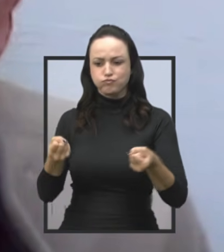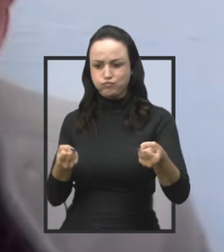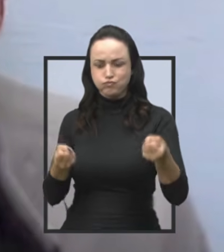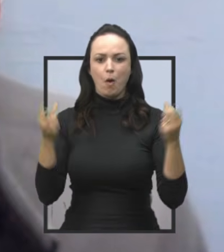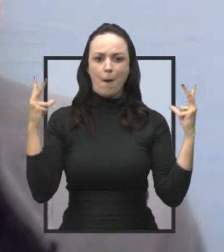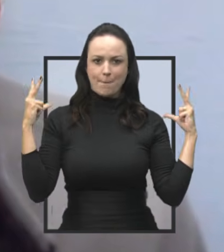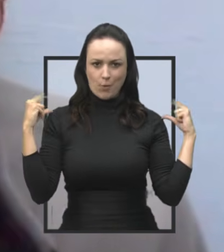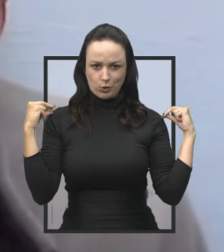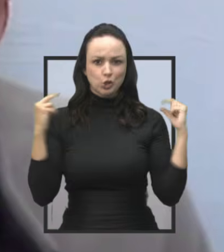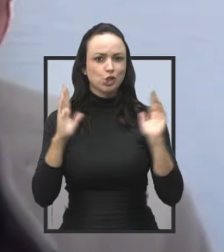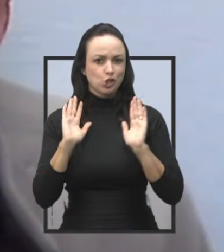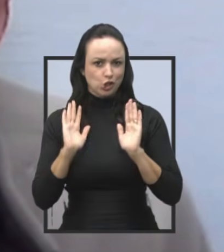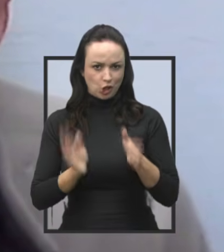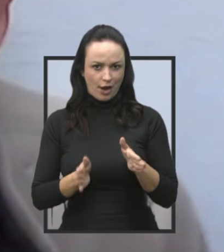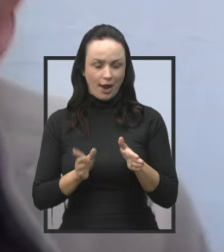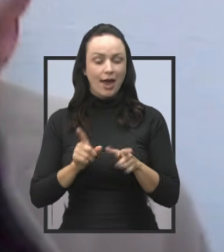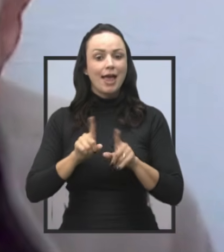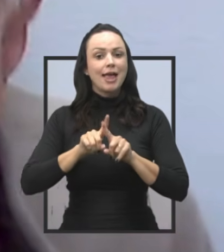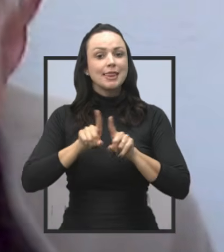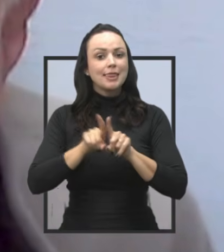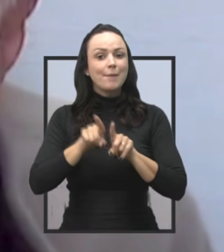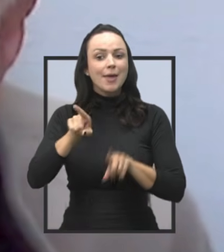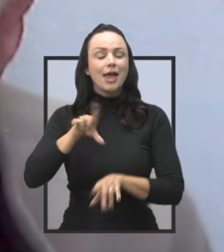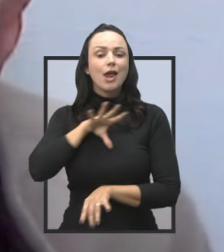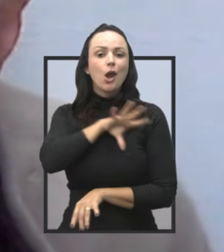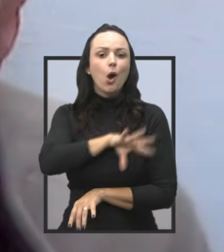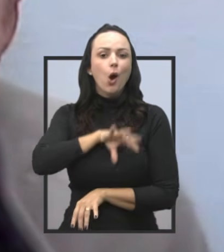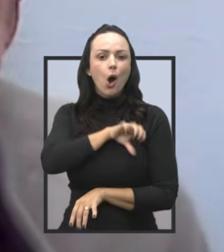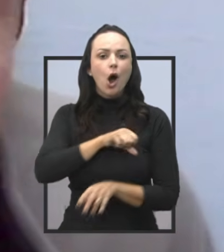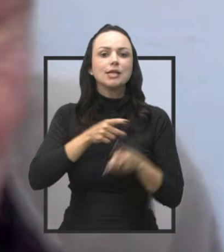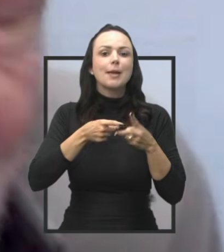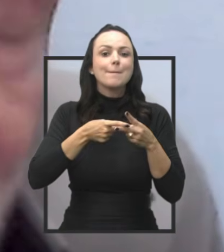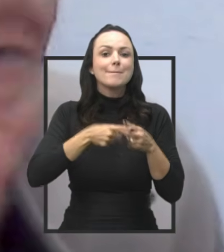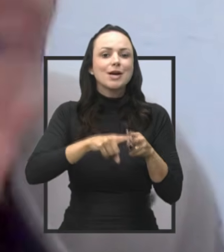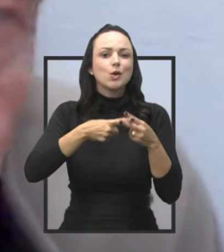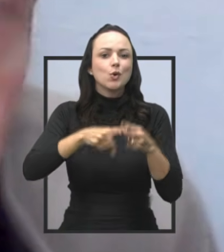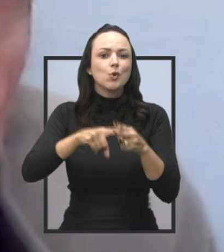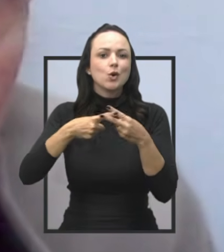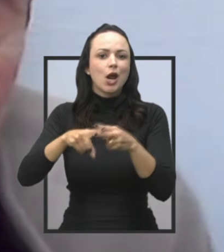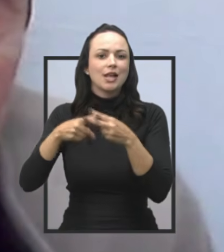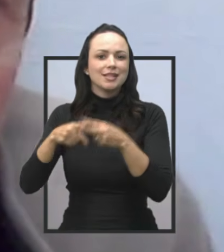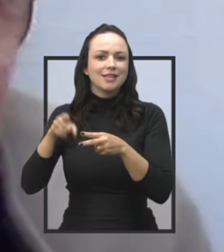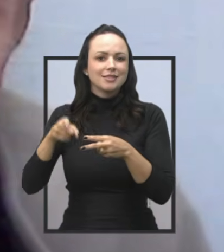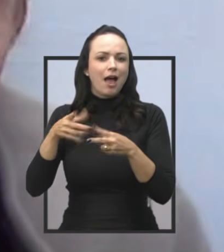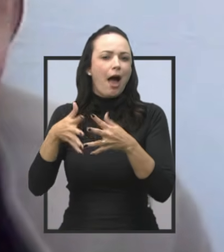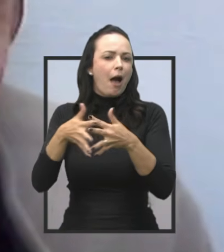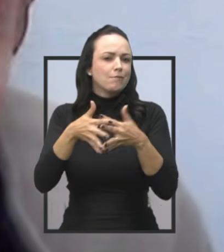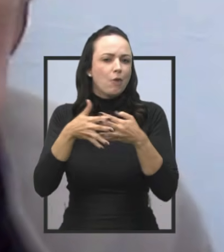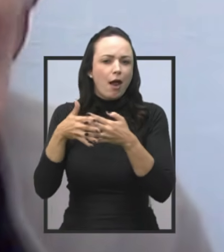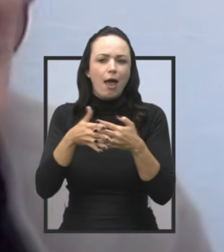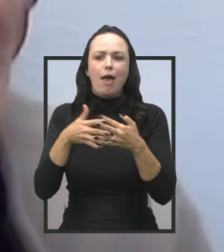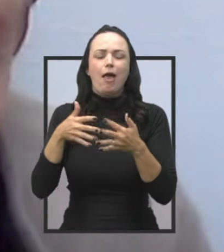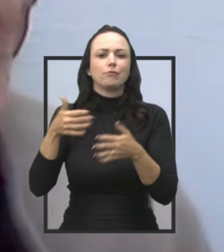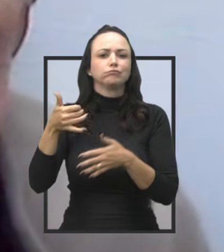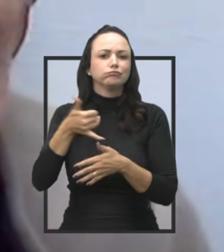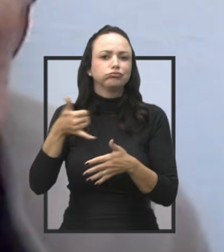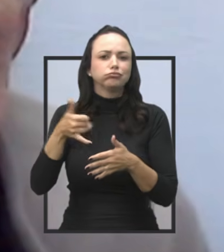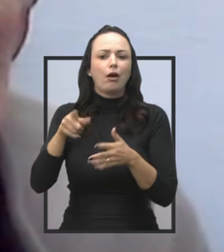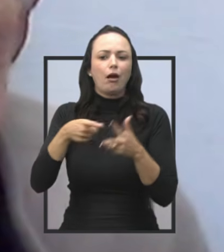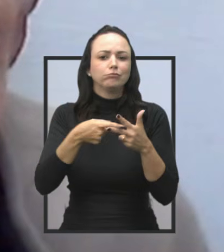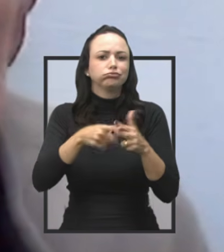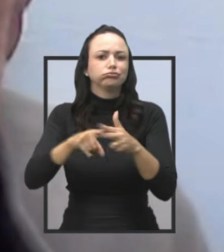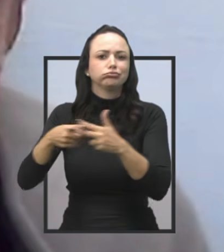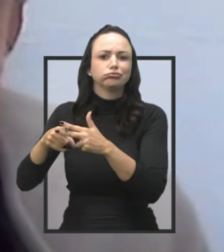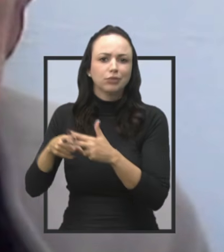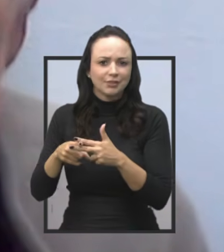motorista e ele gostava da manutenção do caminhonete, gostava, você